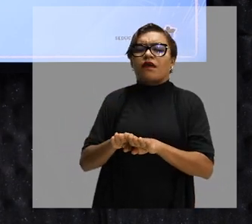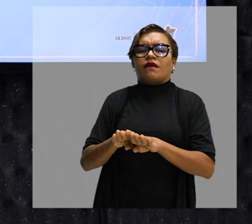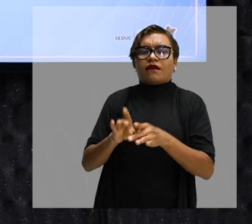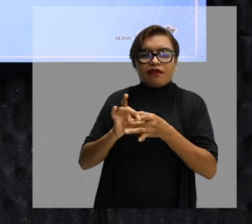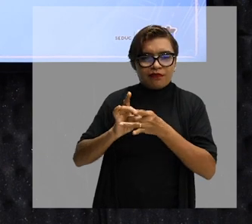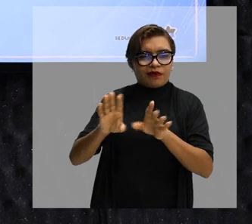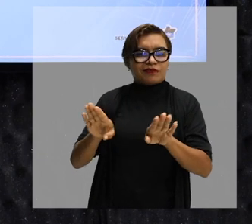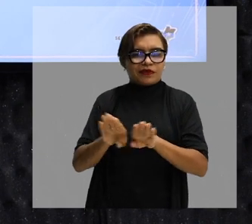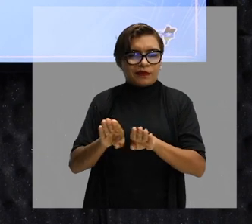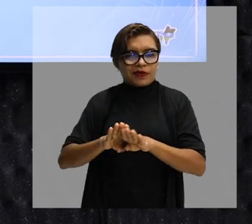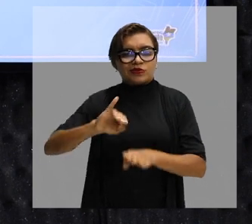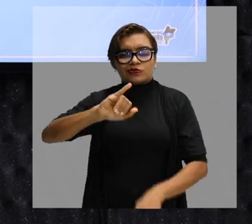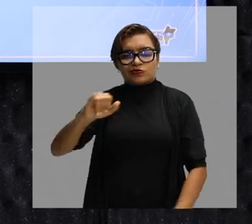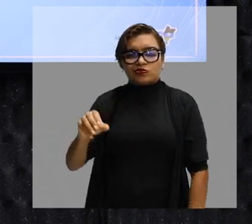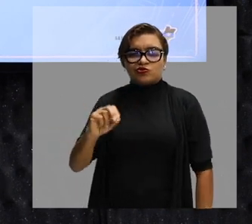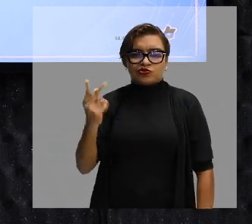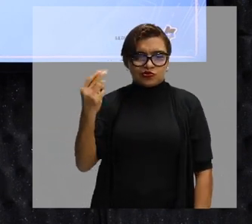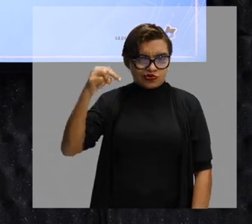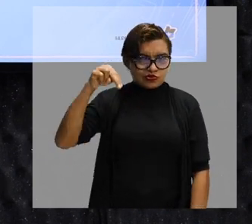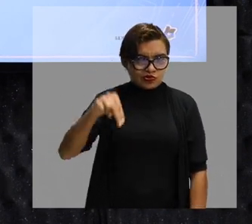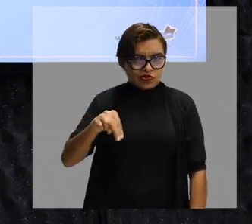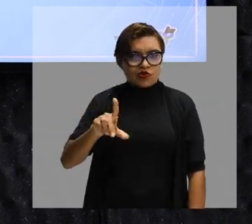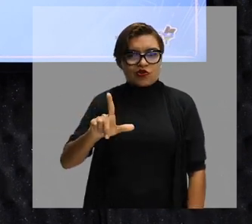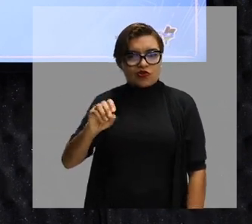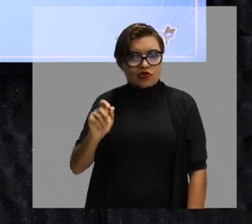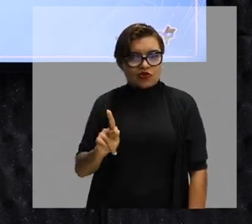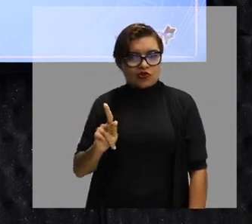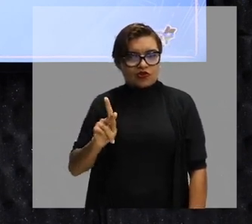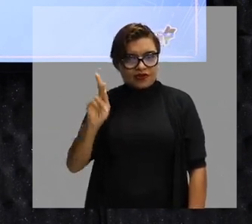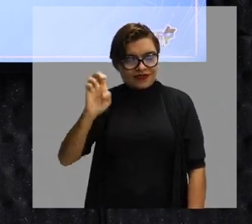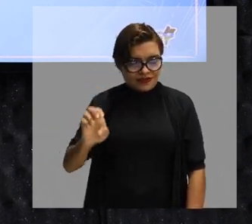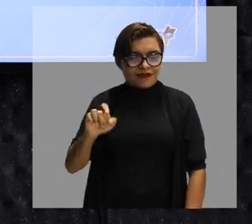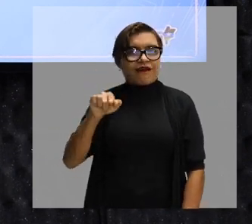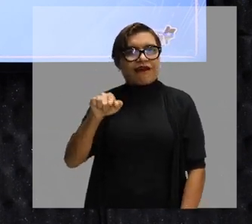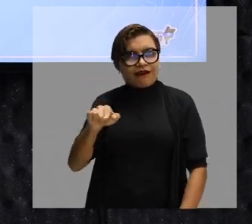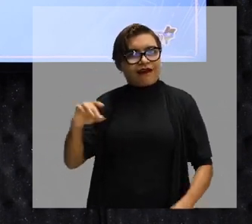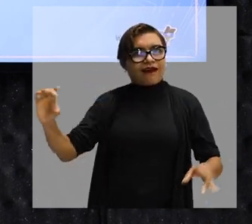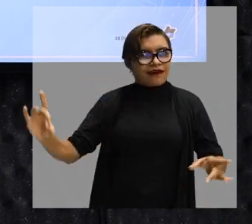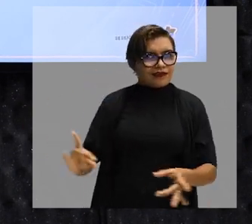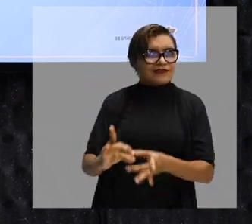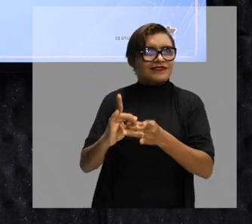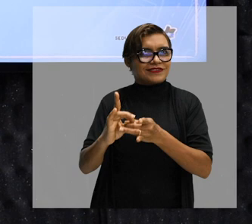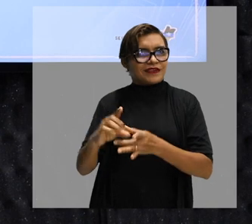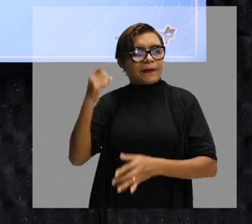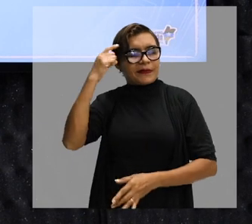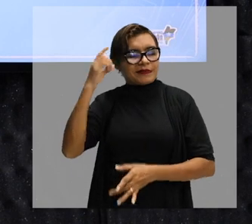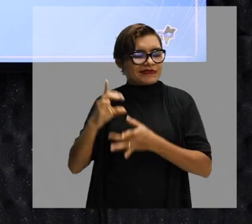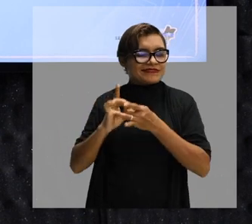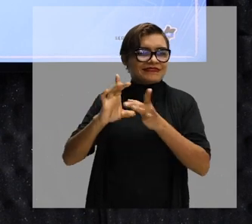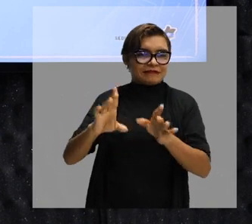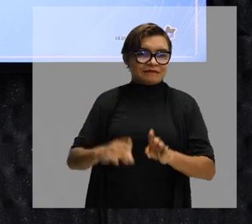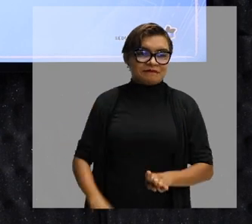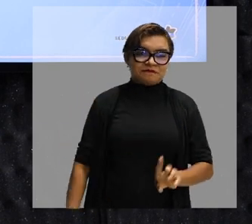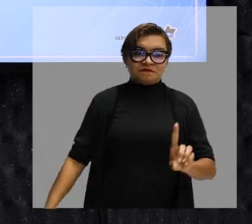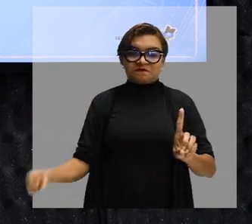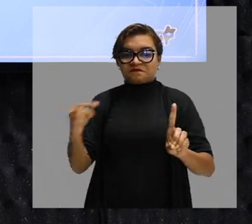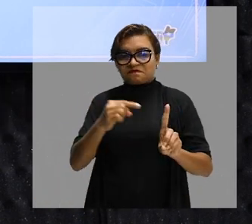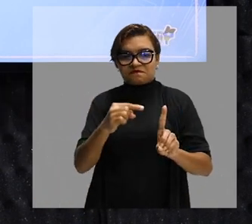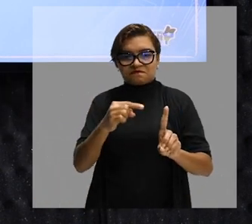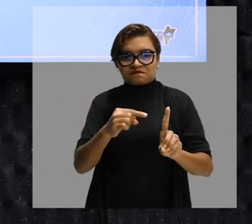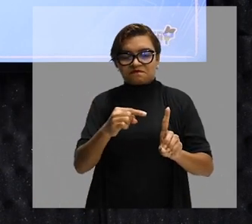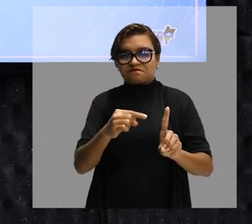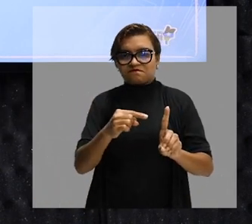liberal. John Locke, achamos o nosso querido amigo Locke, está associado ao pensamento liberal, tá? Na letra D,